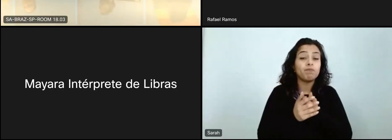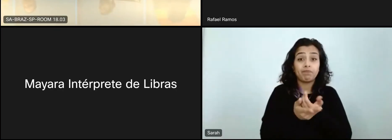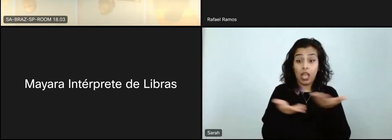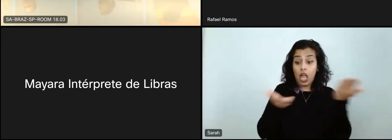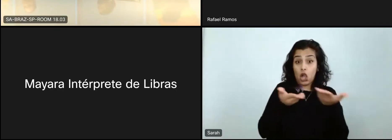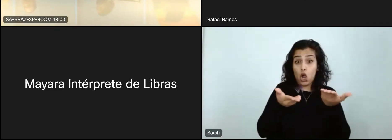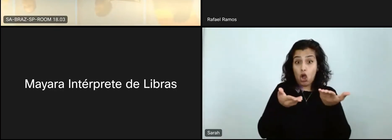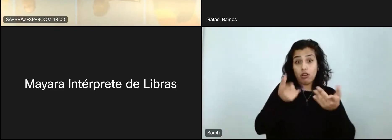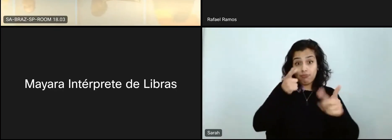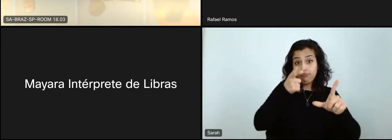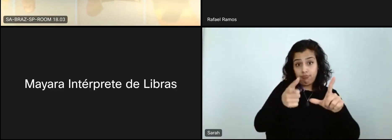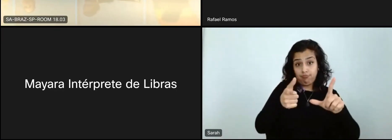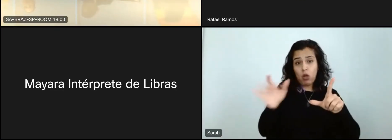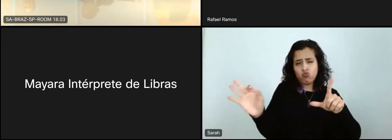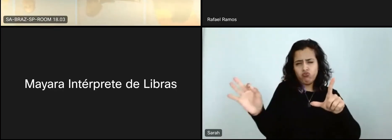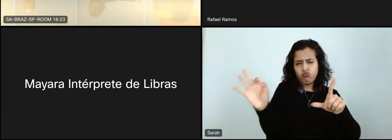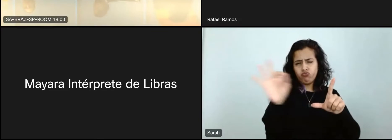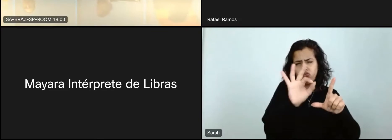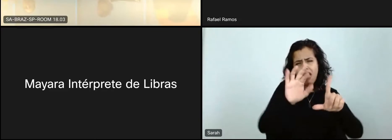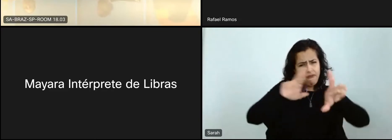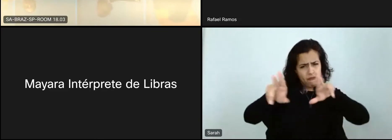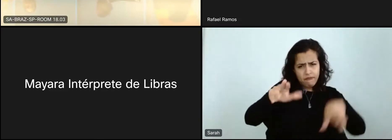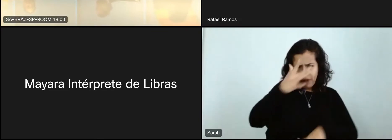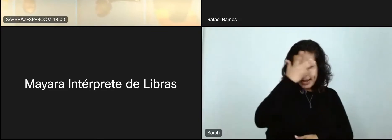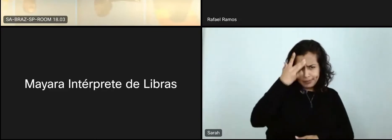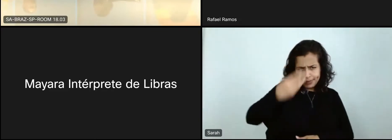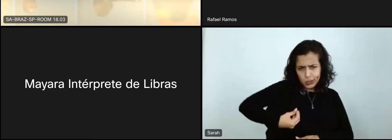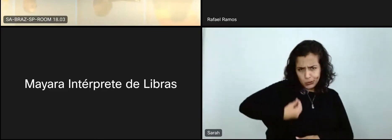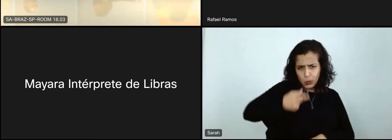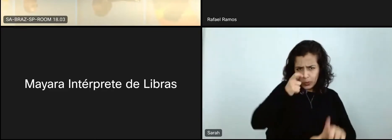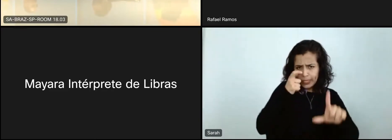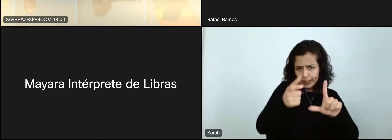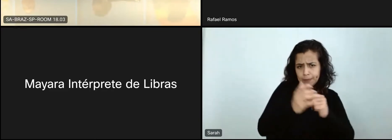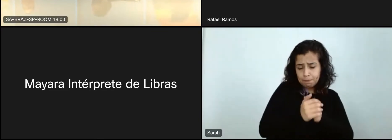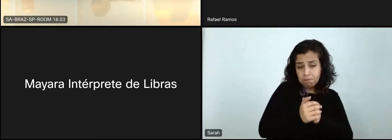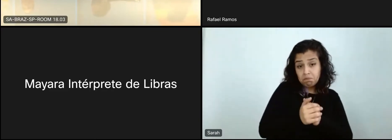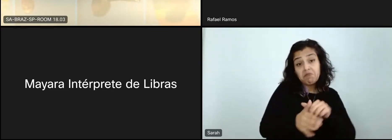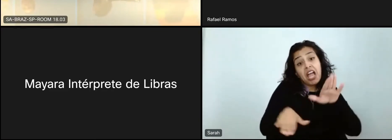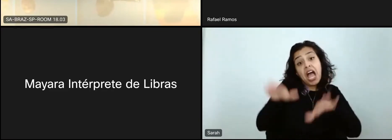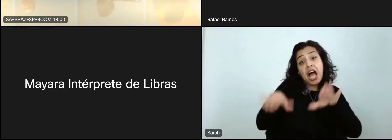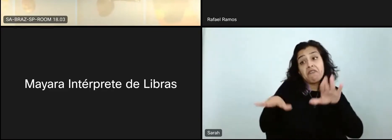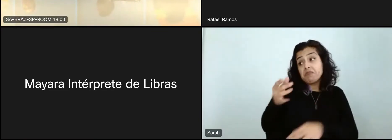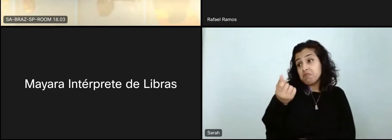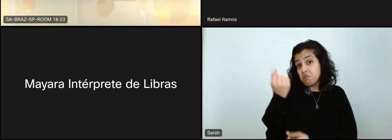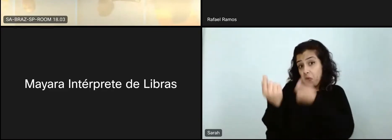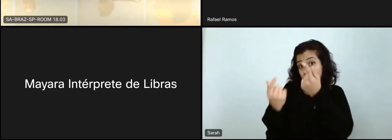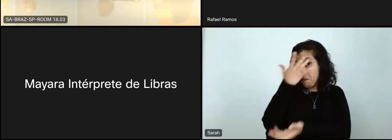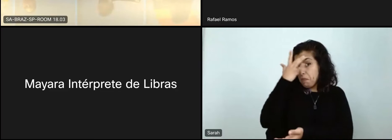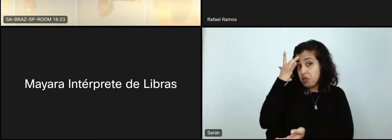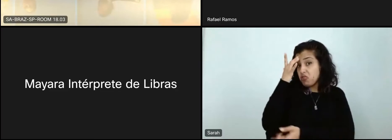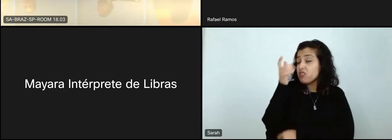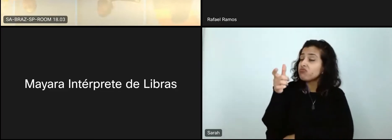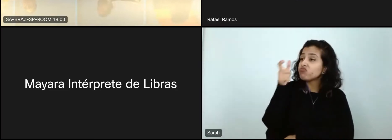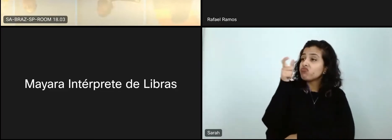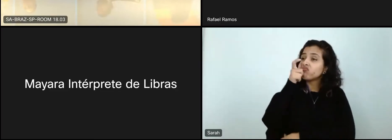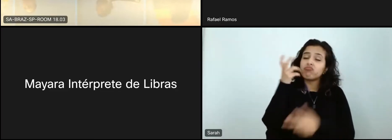empresas, corporações, né? Então, de alguma forma, para muitas pode ser que isso seja um processo natural, mas para outras ainda é algo